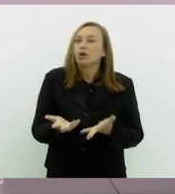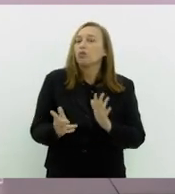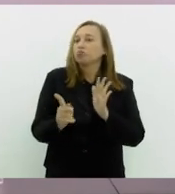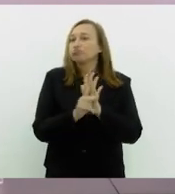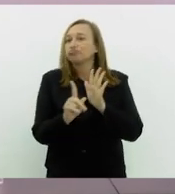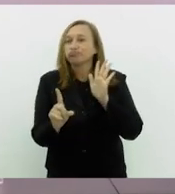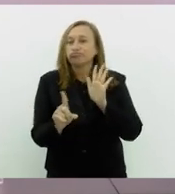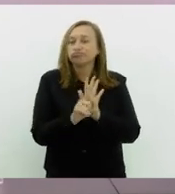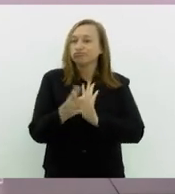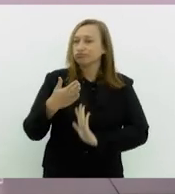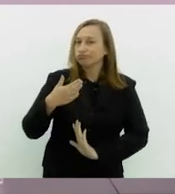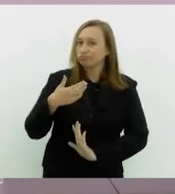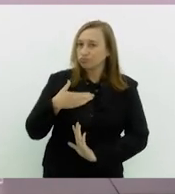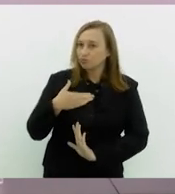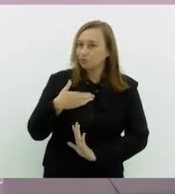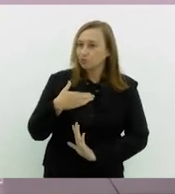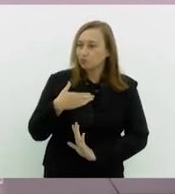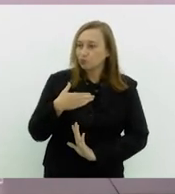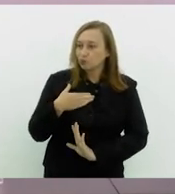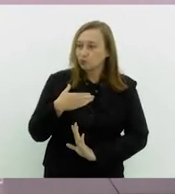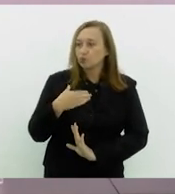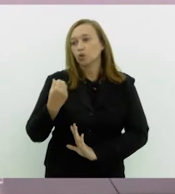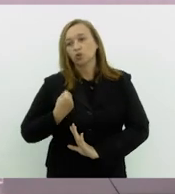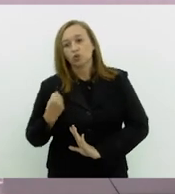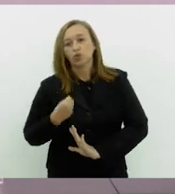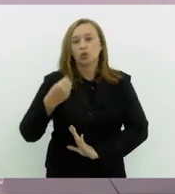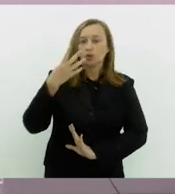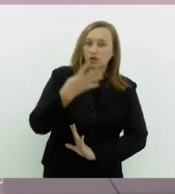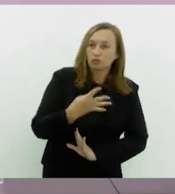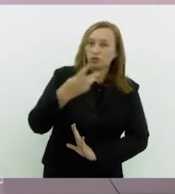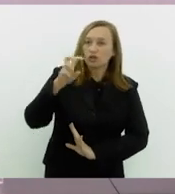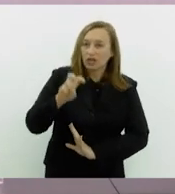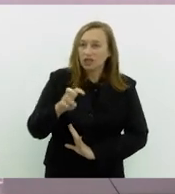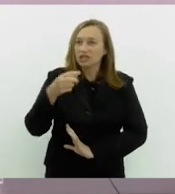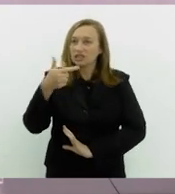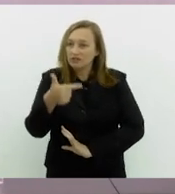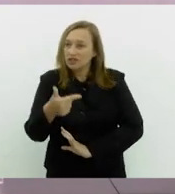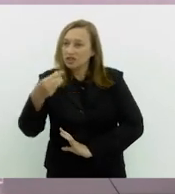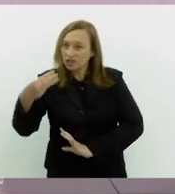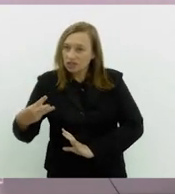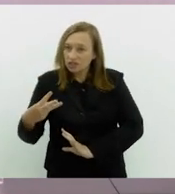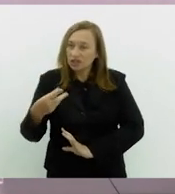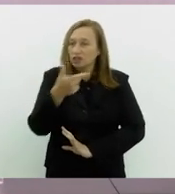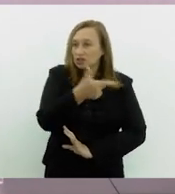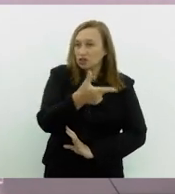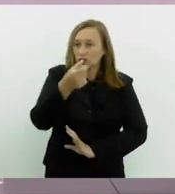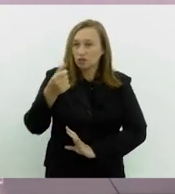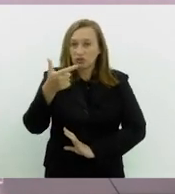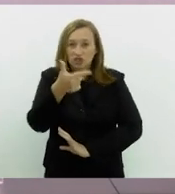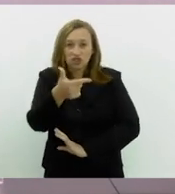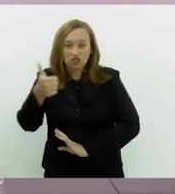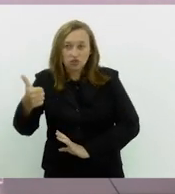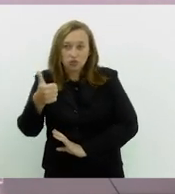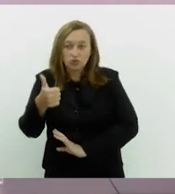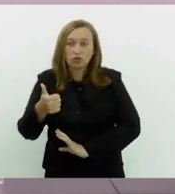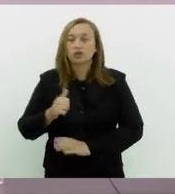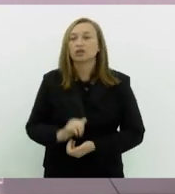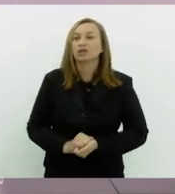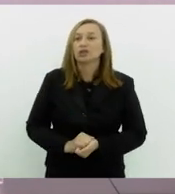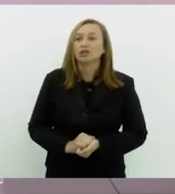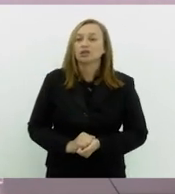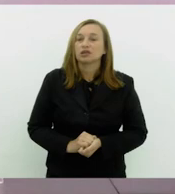projeto de lei de minha autoria, que é de número 4.523, de 2021, que dispõe